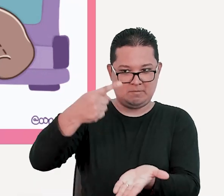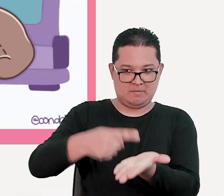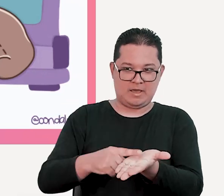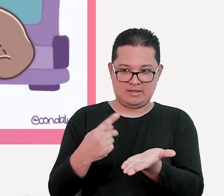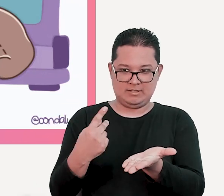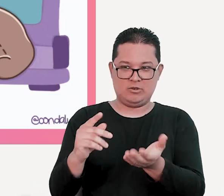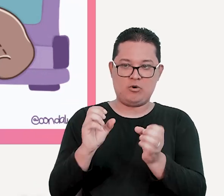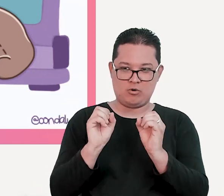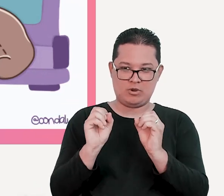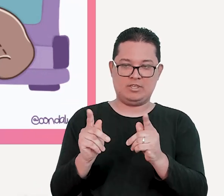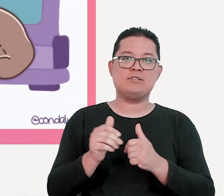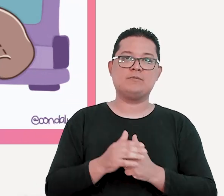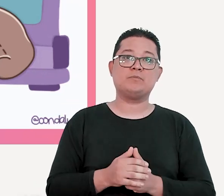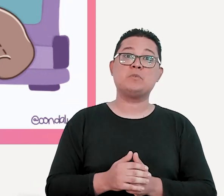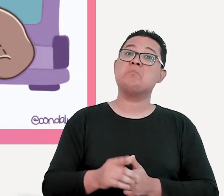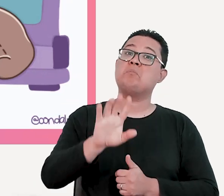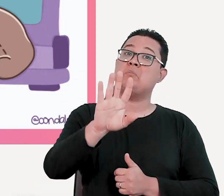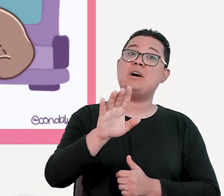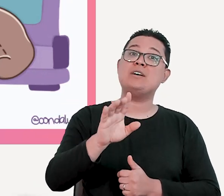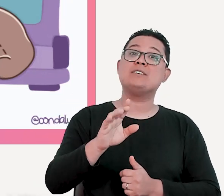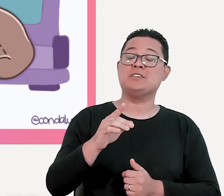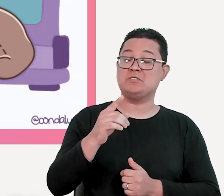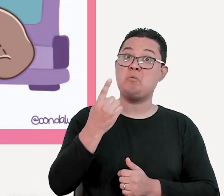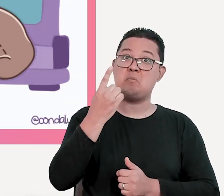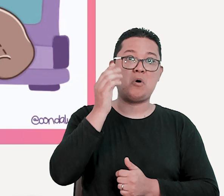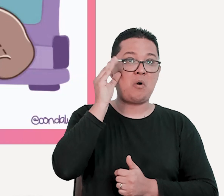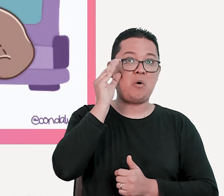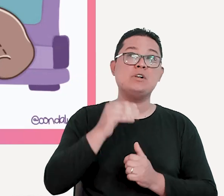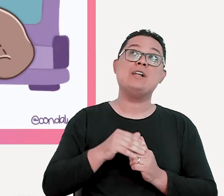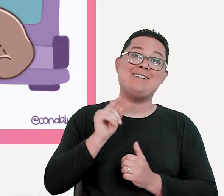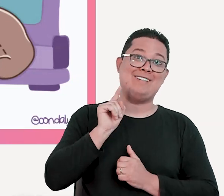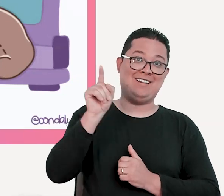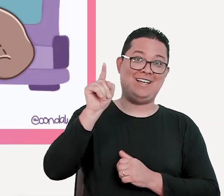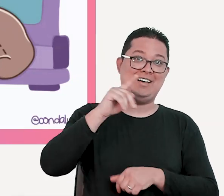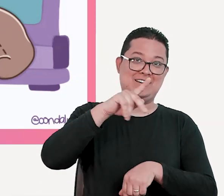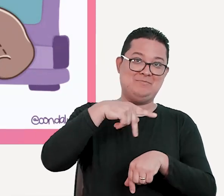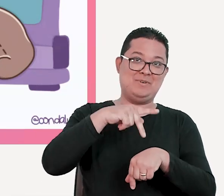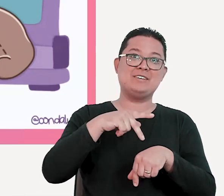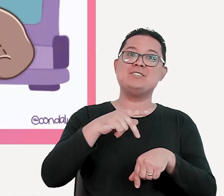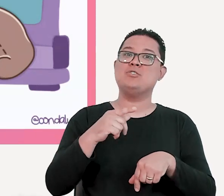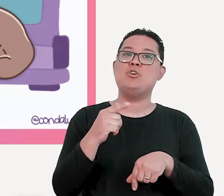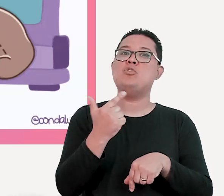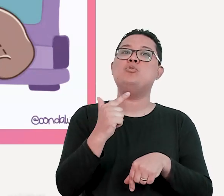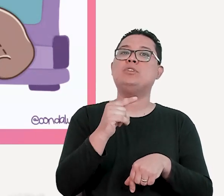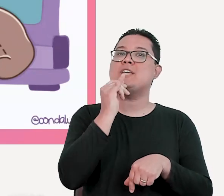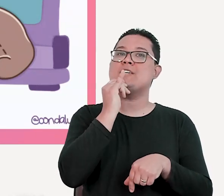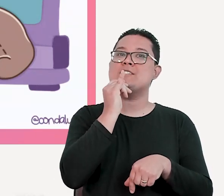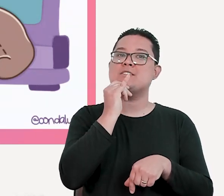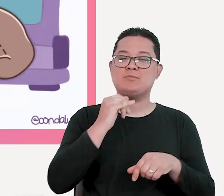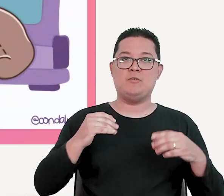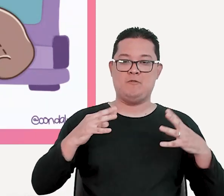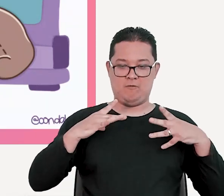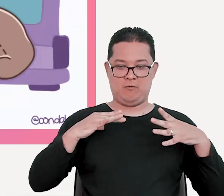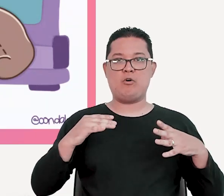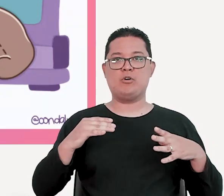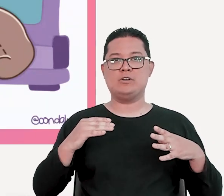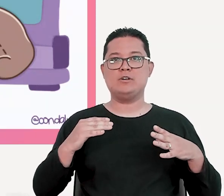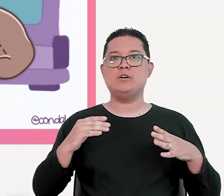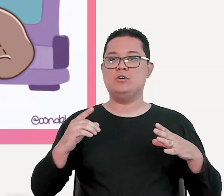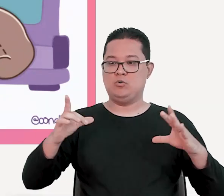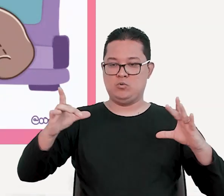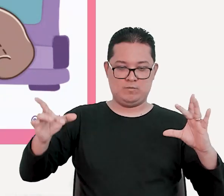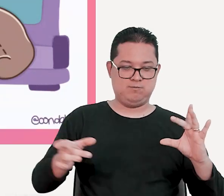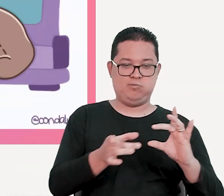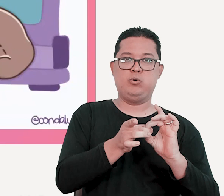não emendam o feriado. Por exemplo, aqui no Brasil, se o feriado cai na quinta ou na terça, aí você já emenda. Se cai na quinta,